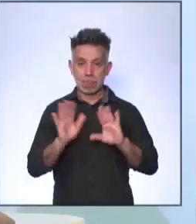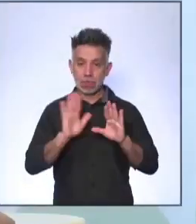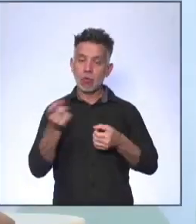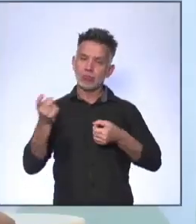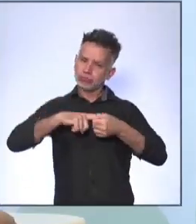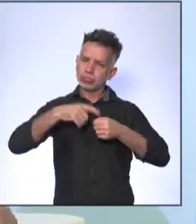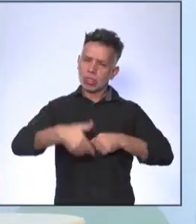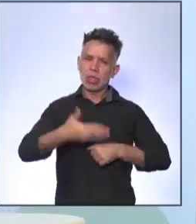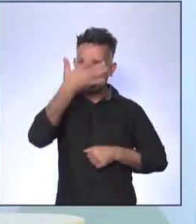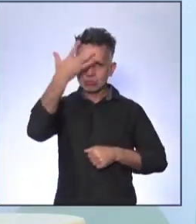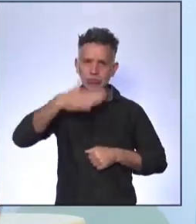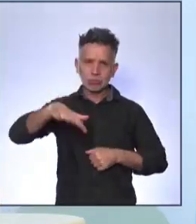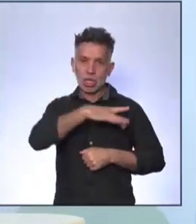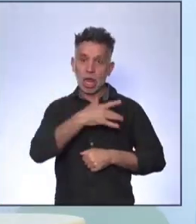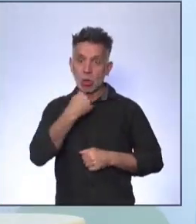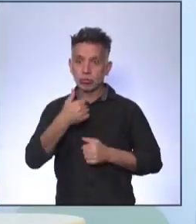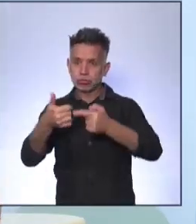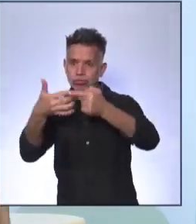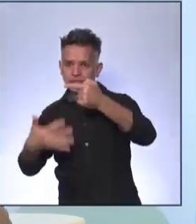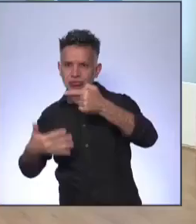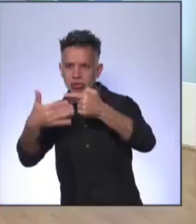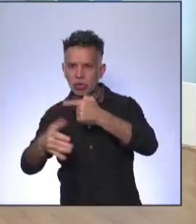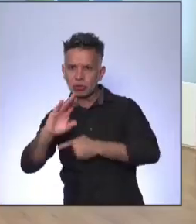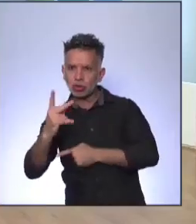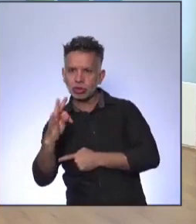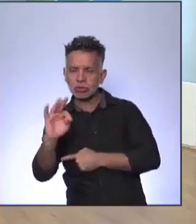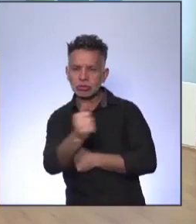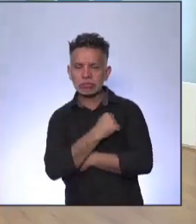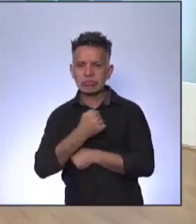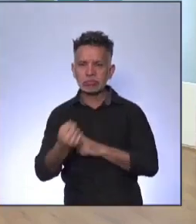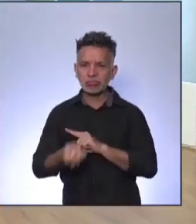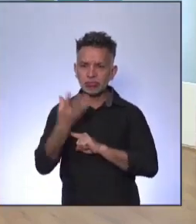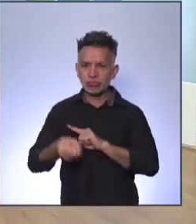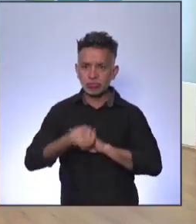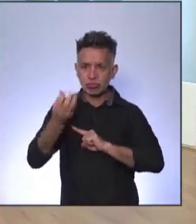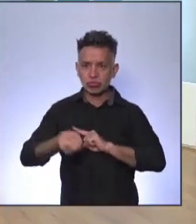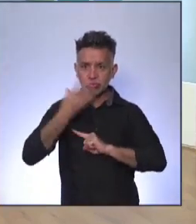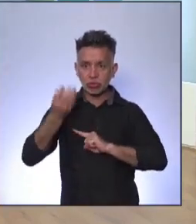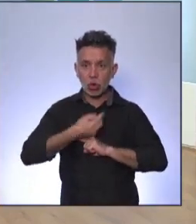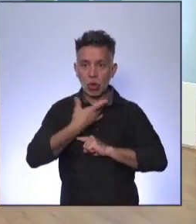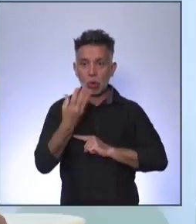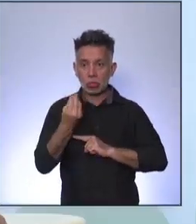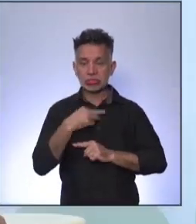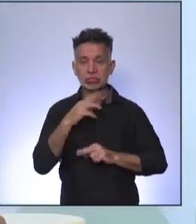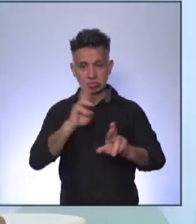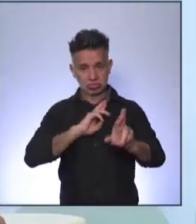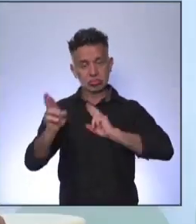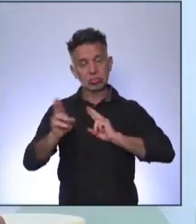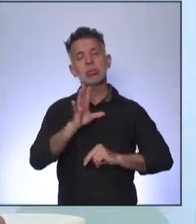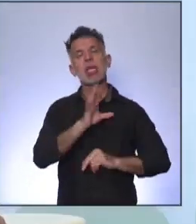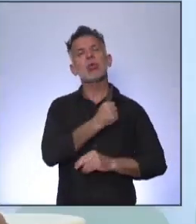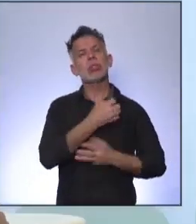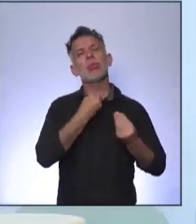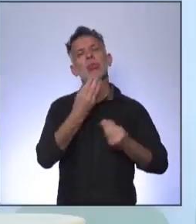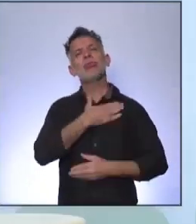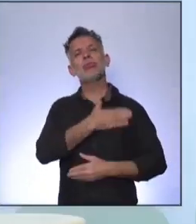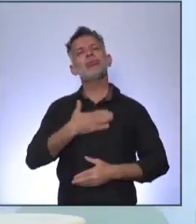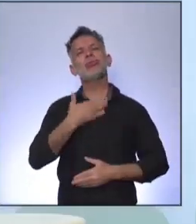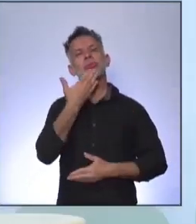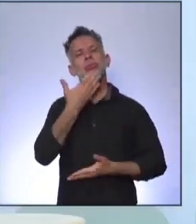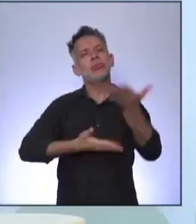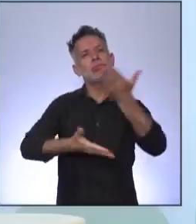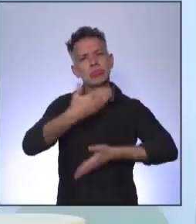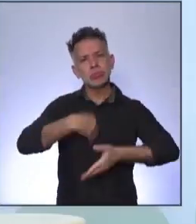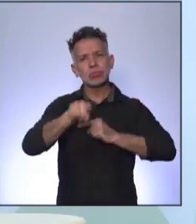voltamos aqui, pessoal, e nossa, nosso chat aqui está bombando, né, Beth? Muita resposta e a gente está gostando muito da participação de vocês. E assim, eu